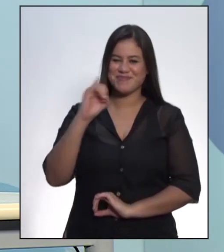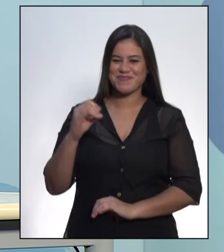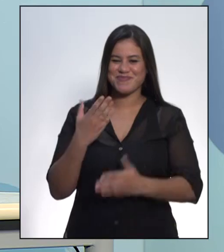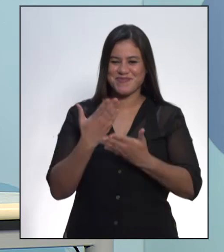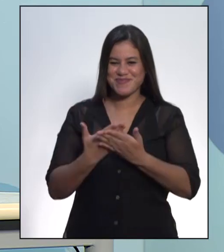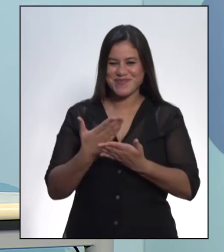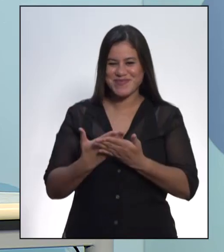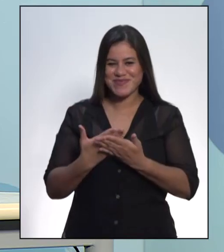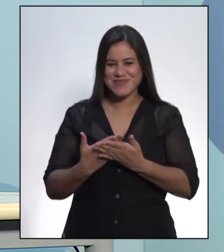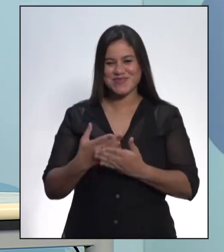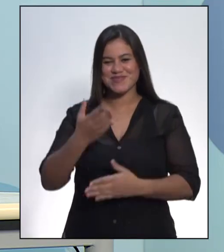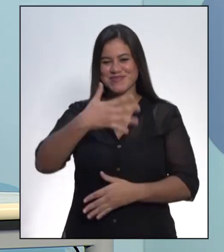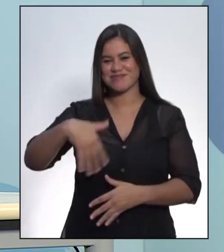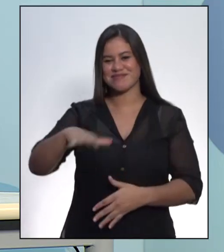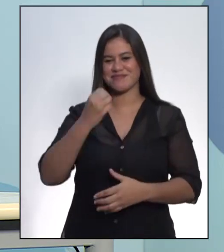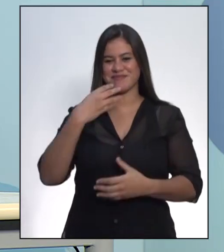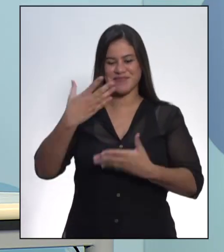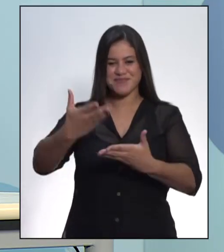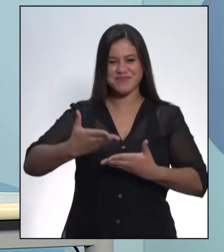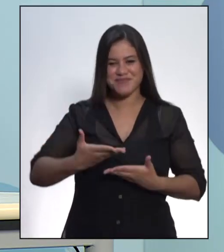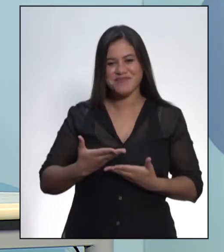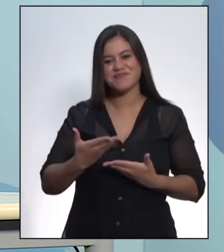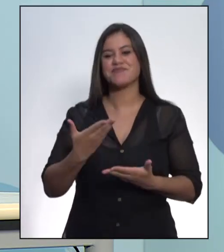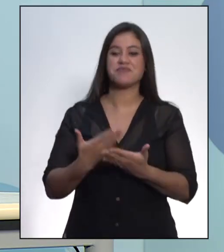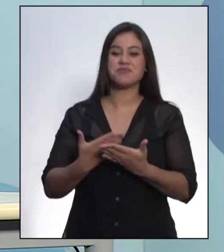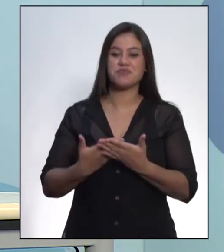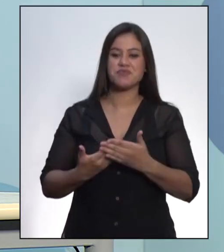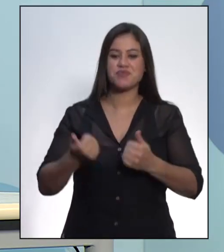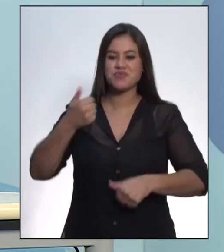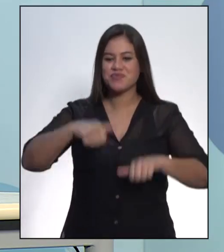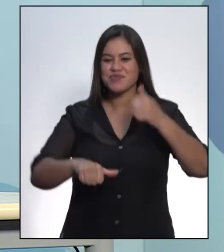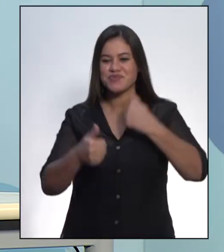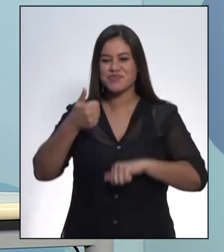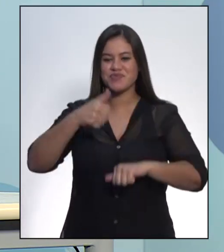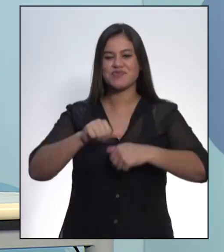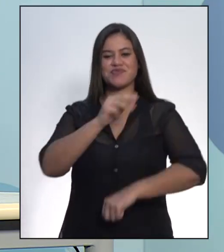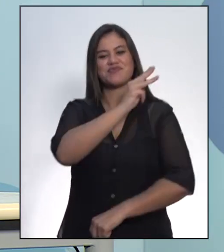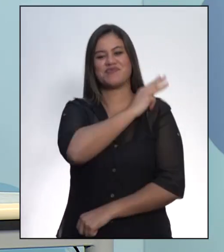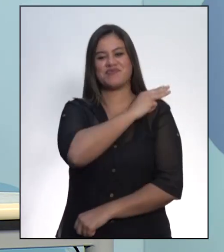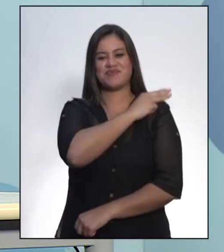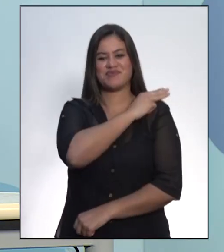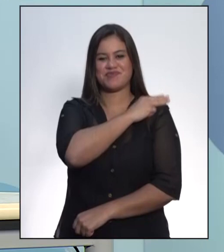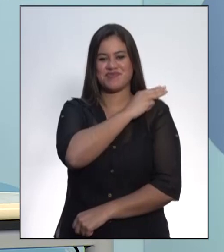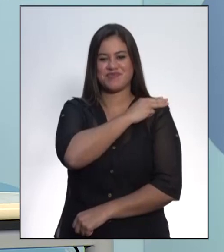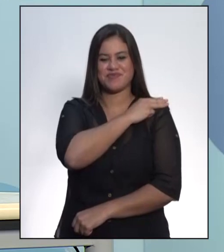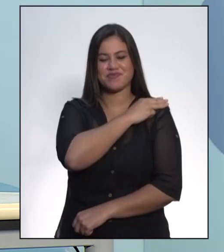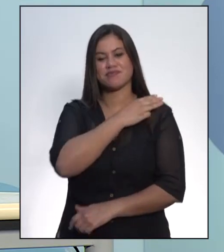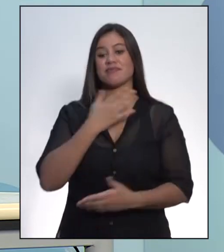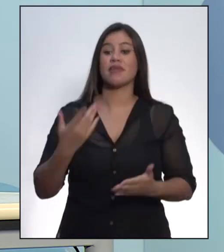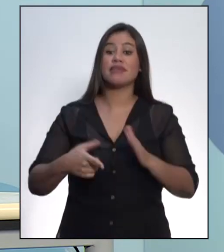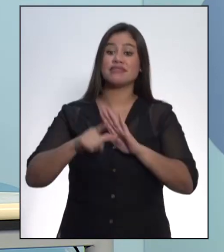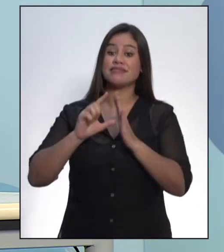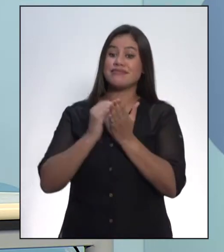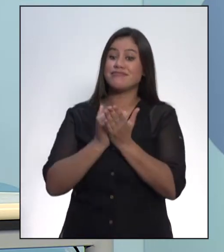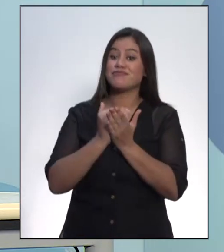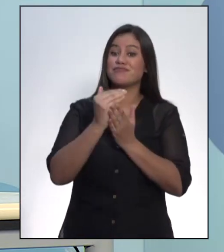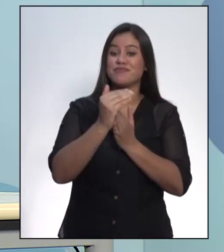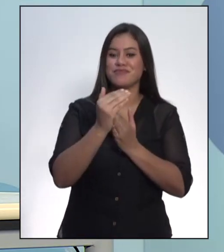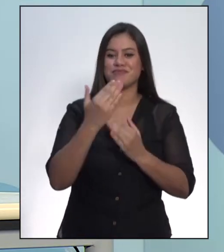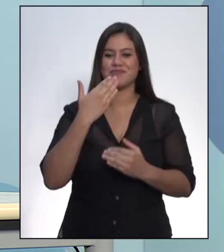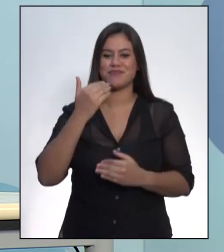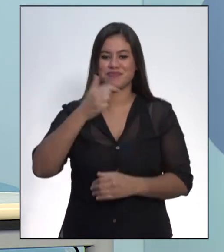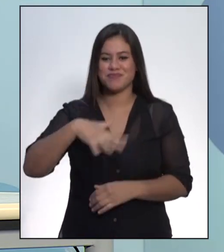estudante, sejam todos bem-vindos a mais uma aula de Química do terceiro ano do ensino médio. Mas antes de iniciar essa aula, eu vou pedir